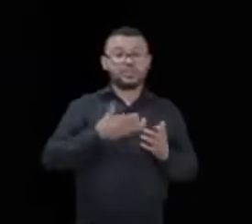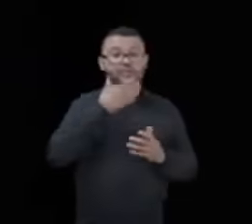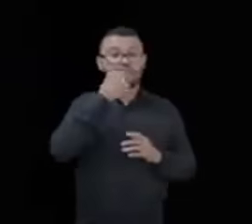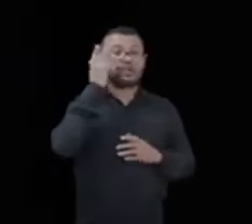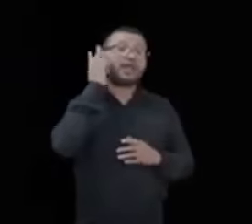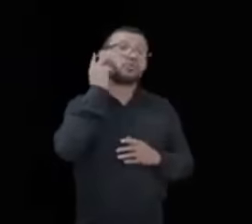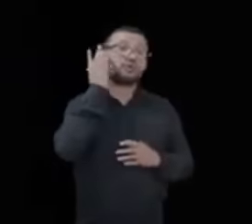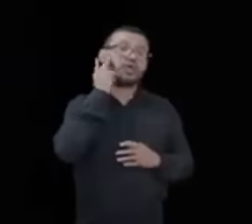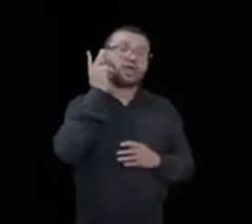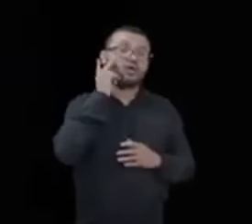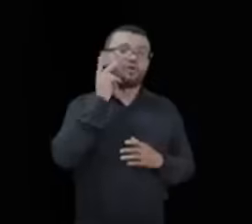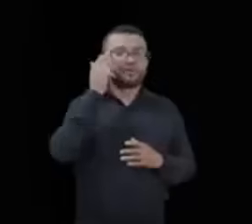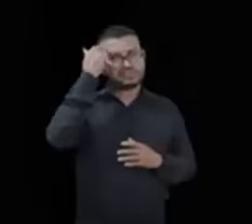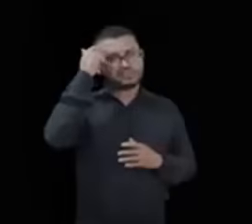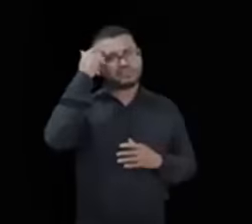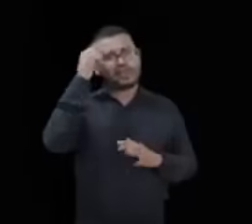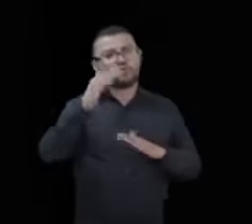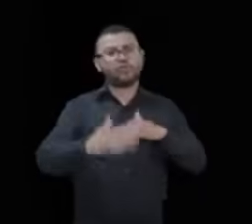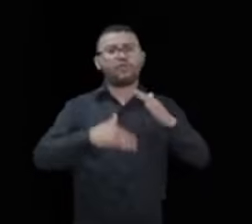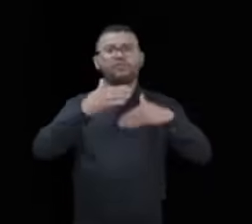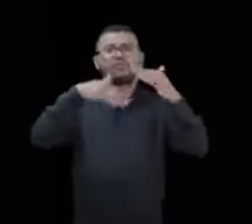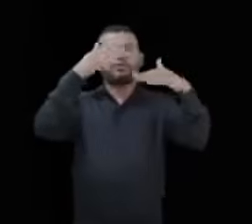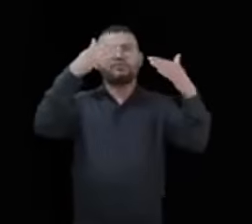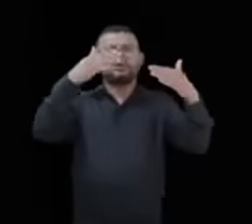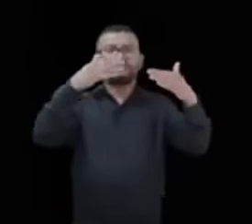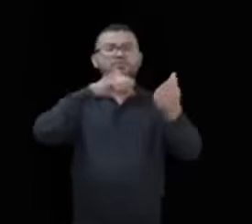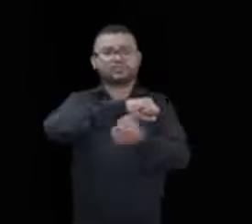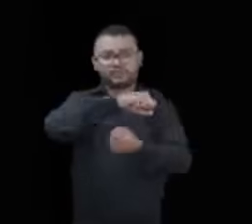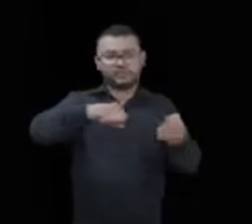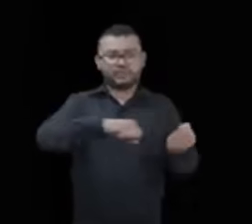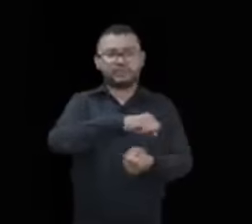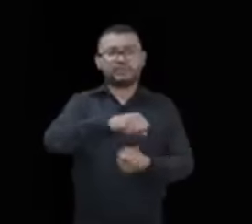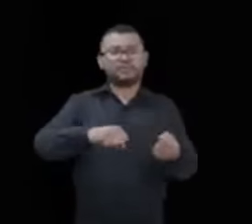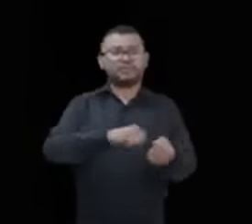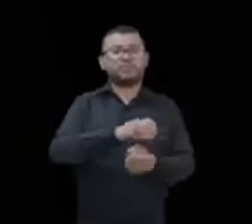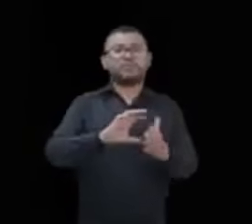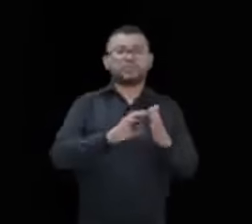que sinalize para o desenvolvimento de forma sustentável. O